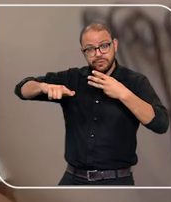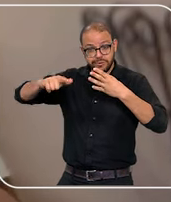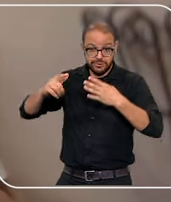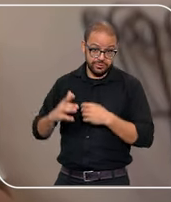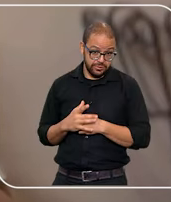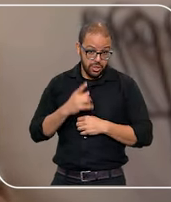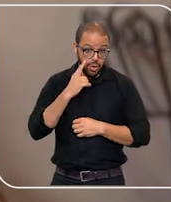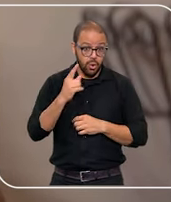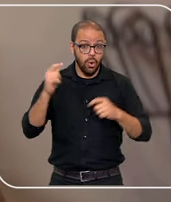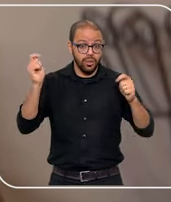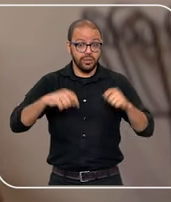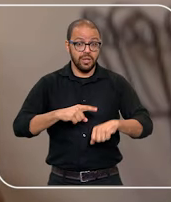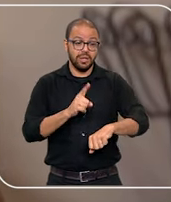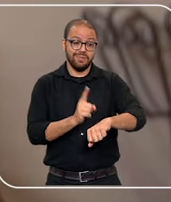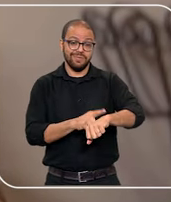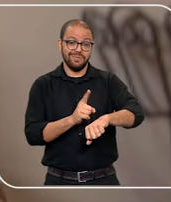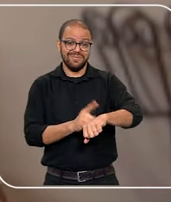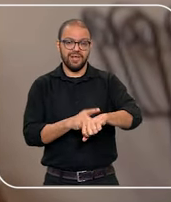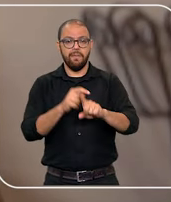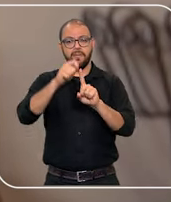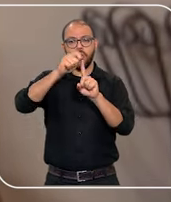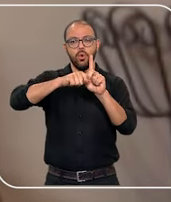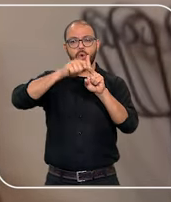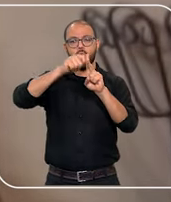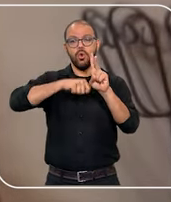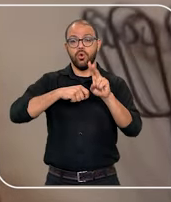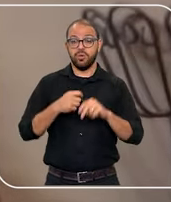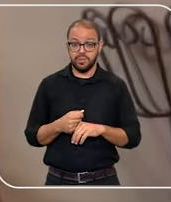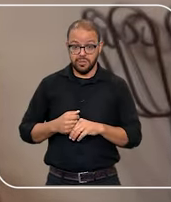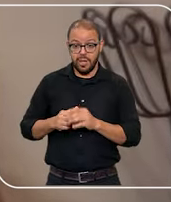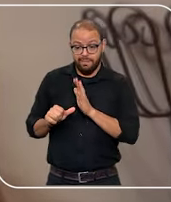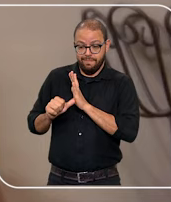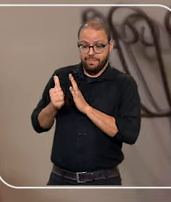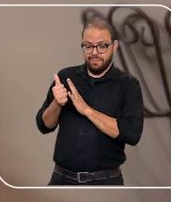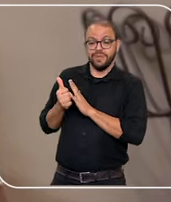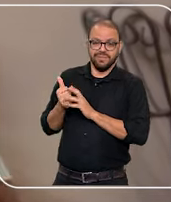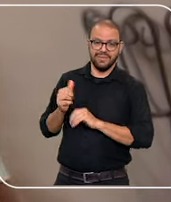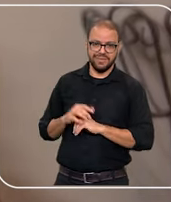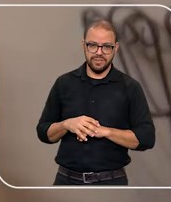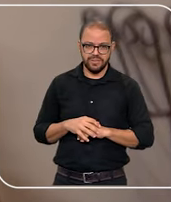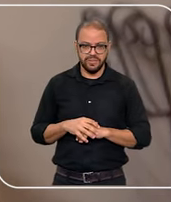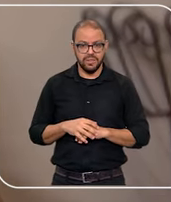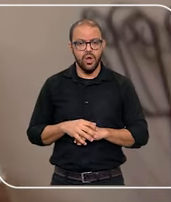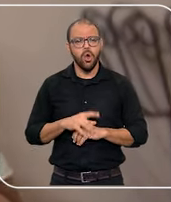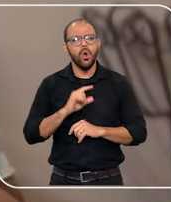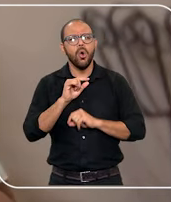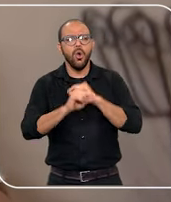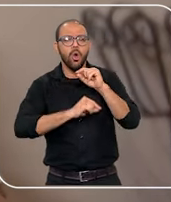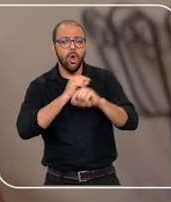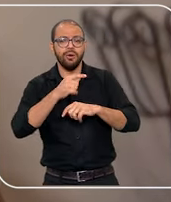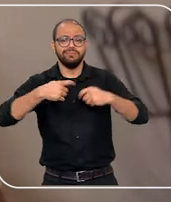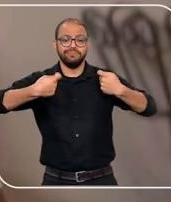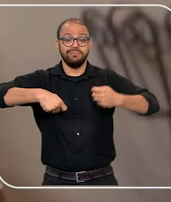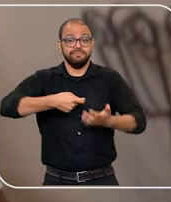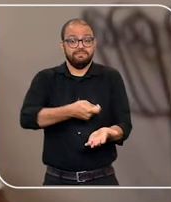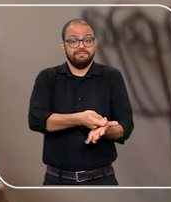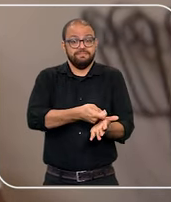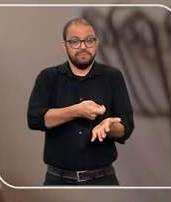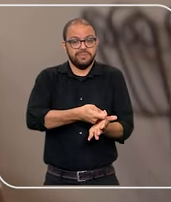sessão, desde que observado o prazo de 2 meses da data de realização da primeira sessão. Em que pese